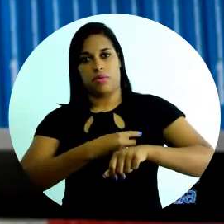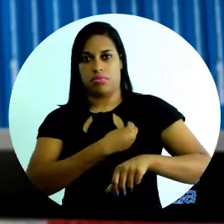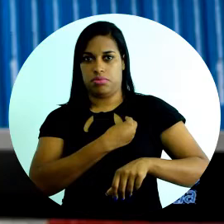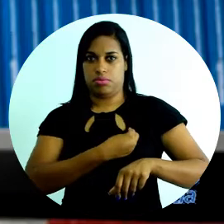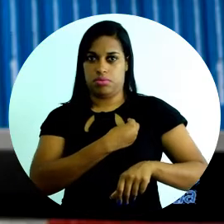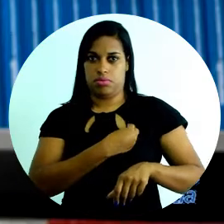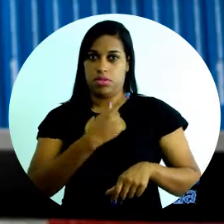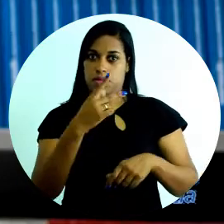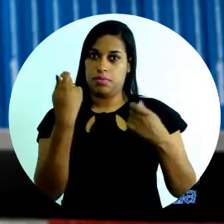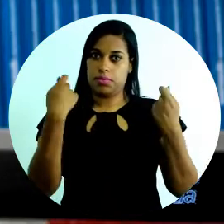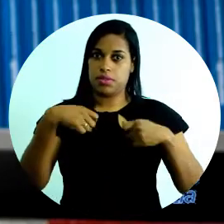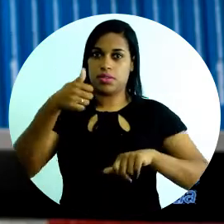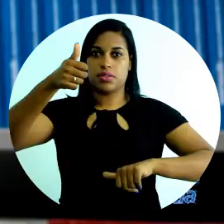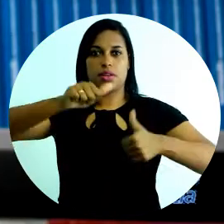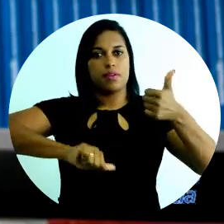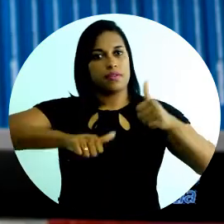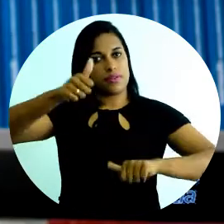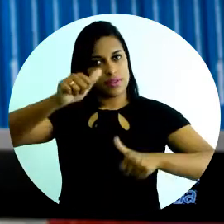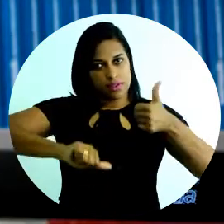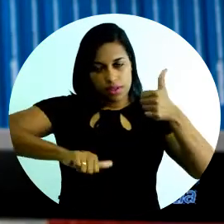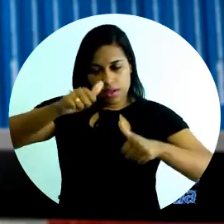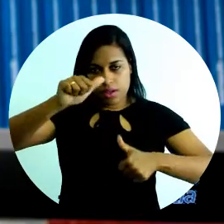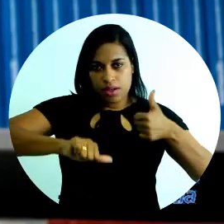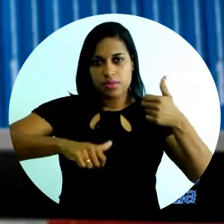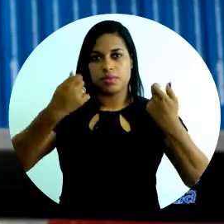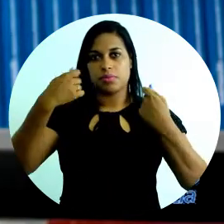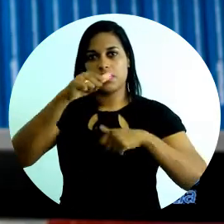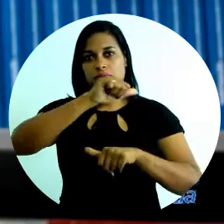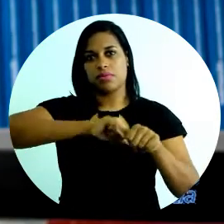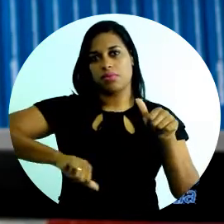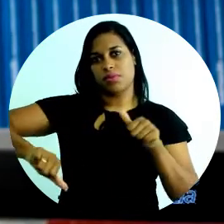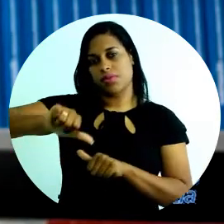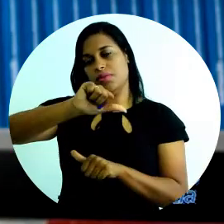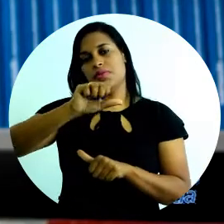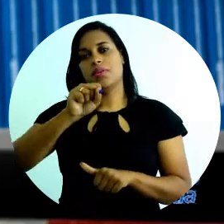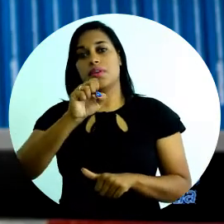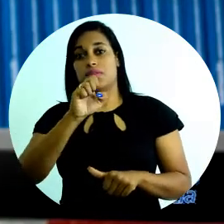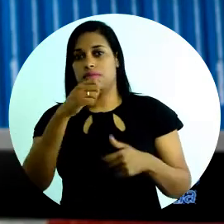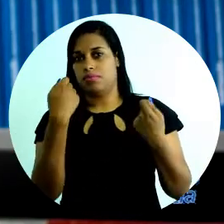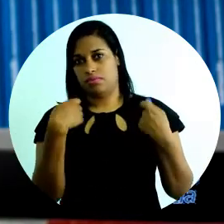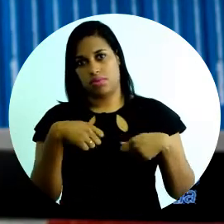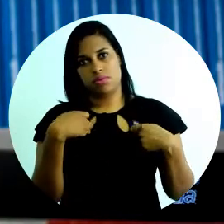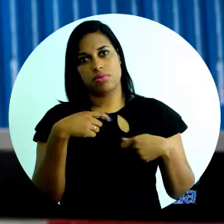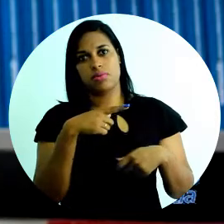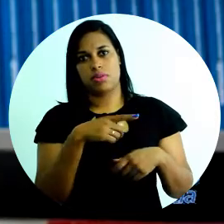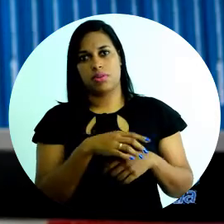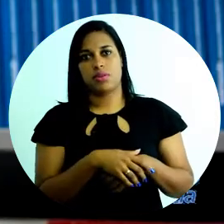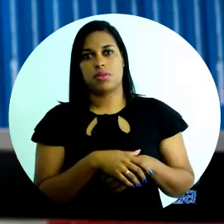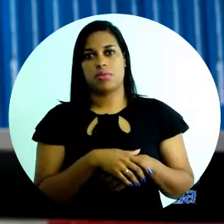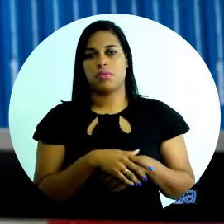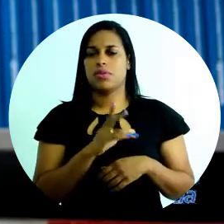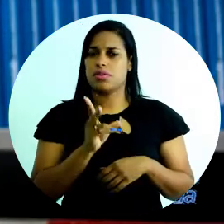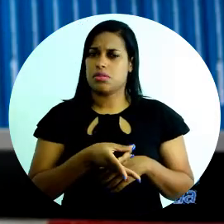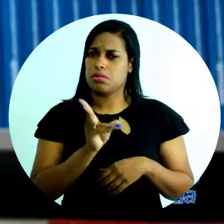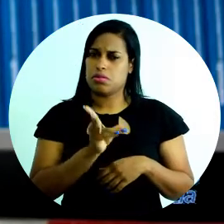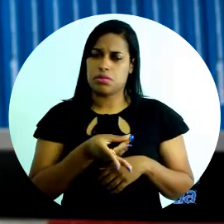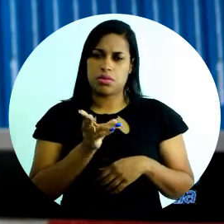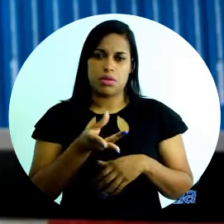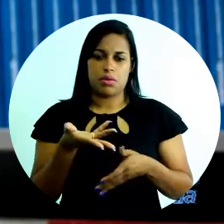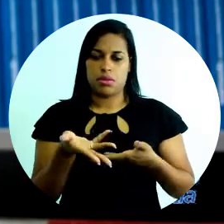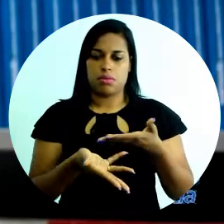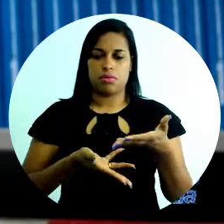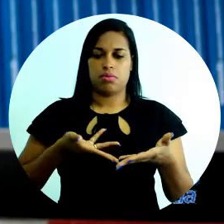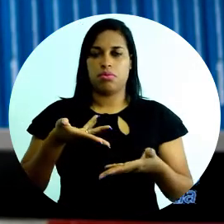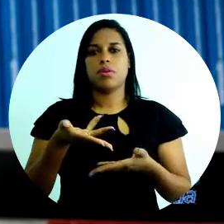dele, ele precisa ser avaliado, ele precisa ser modificado, se for o caso, para que possa atender